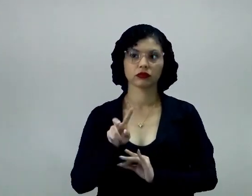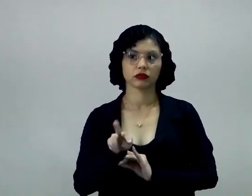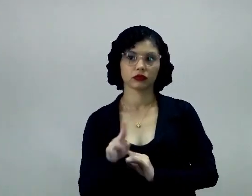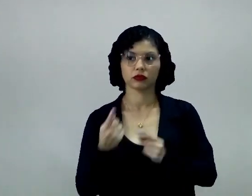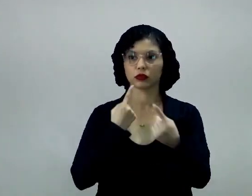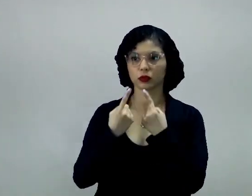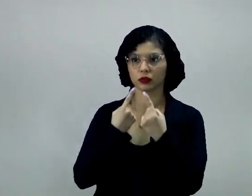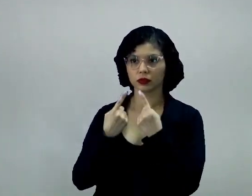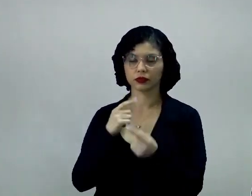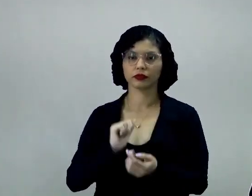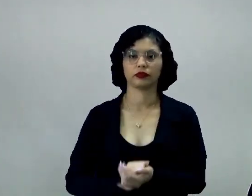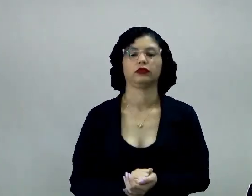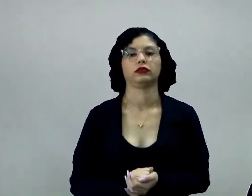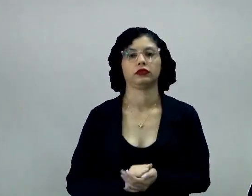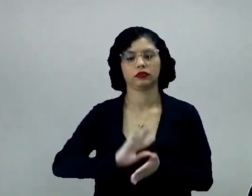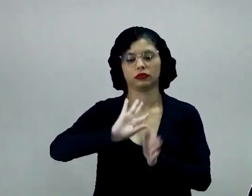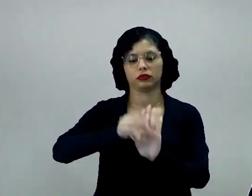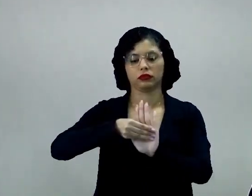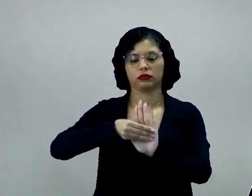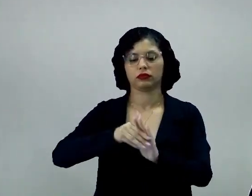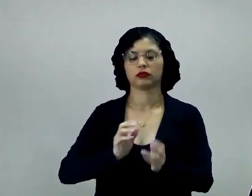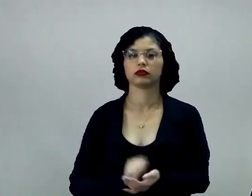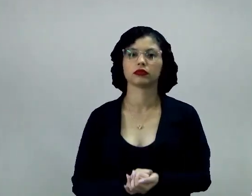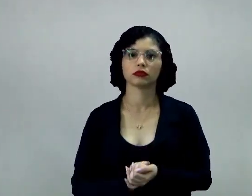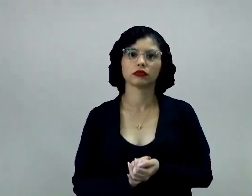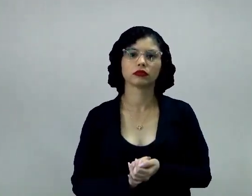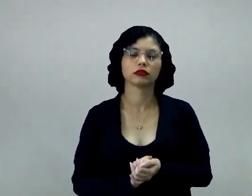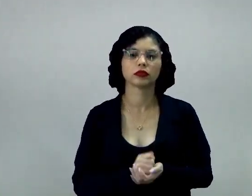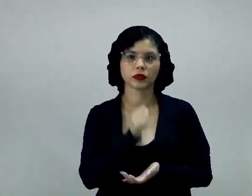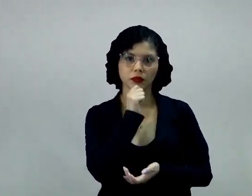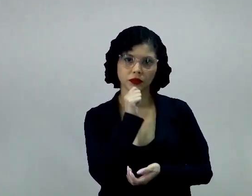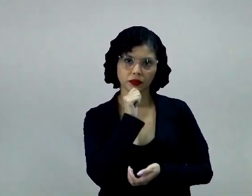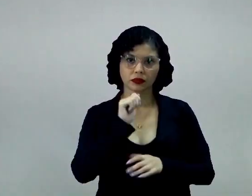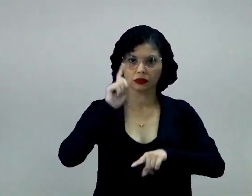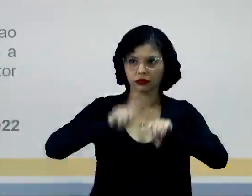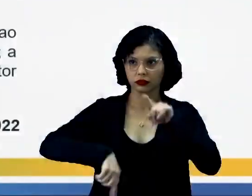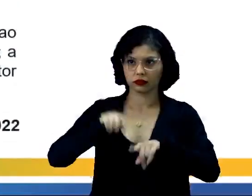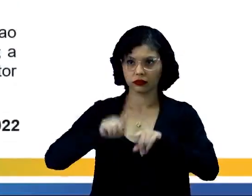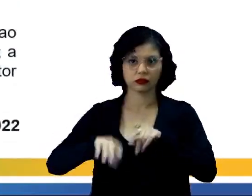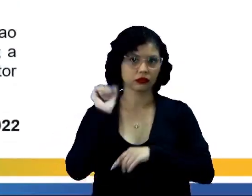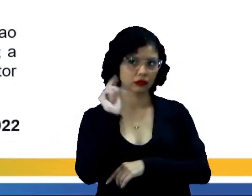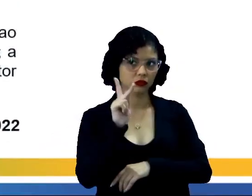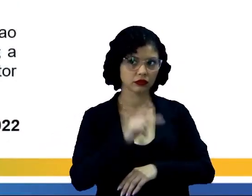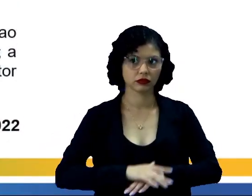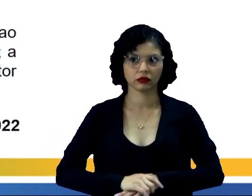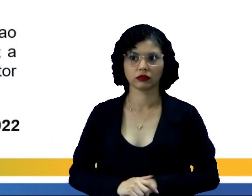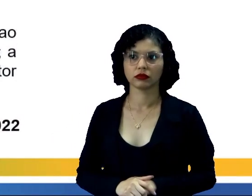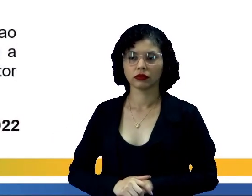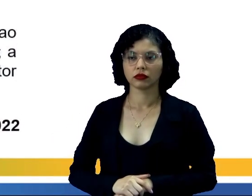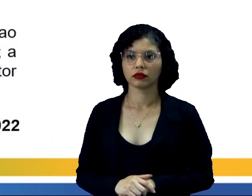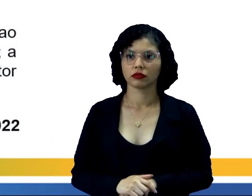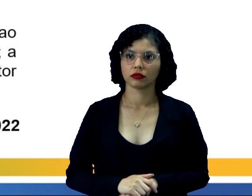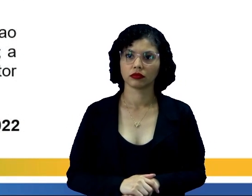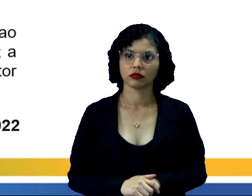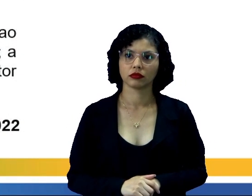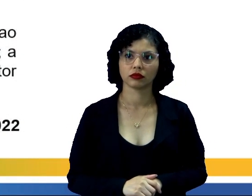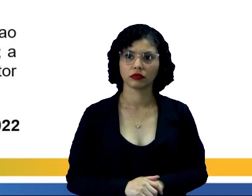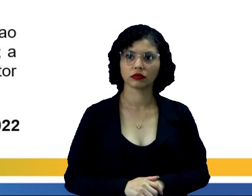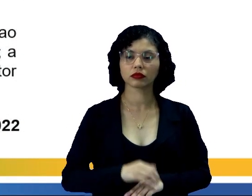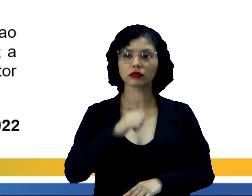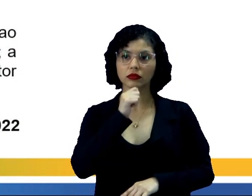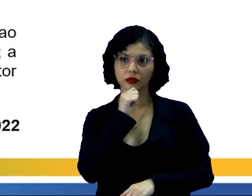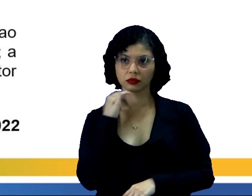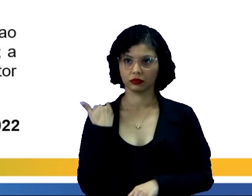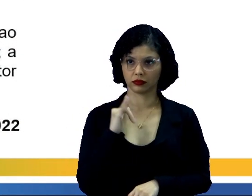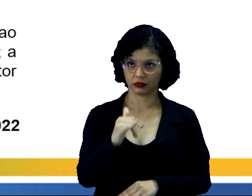veículo de comunicação fez a abordagem da matéria, tá bom? Olha só, consumidor